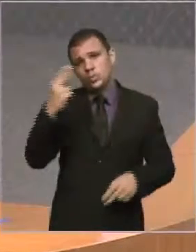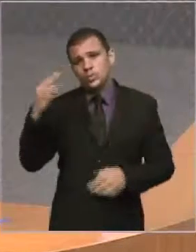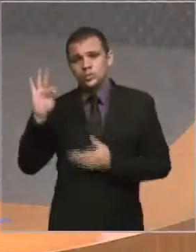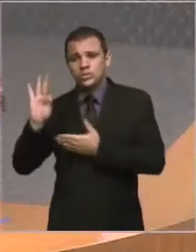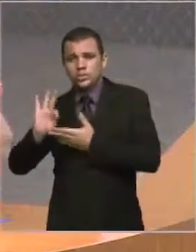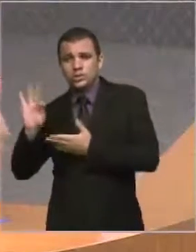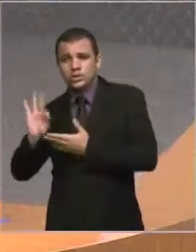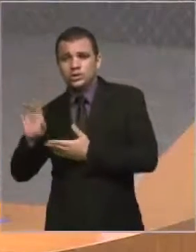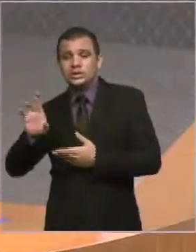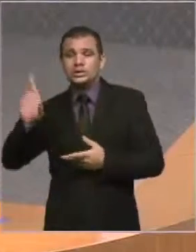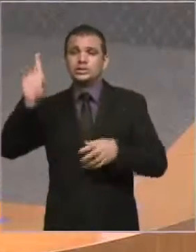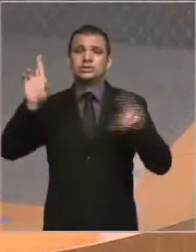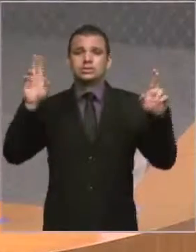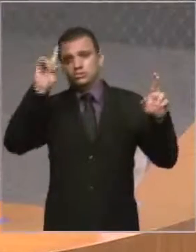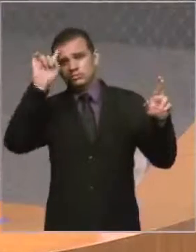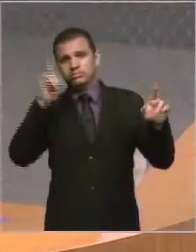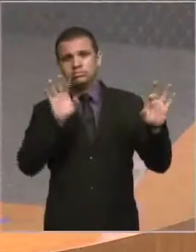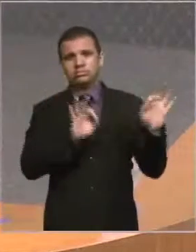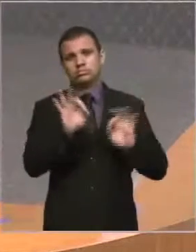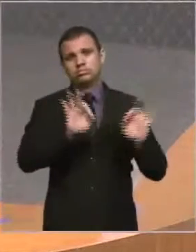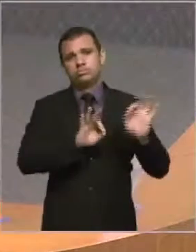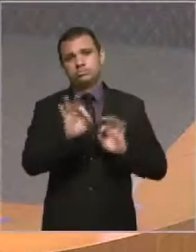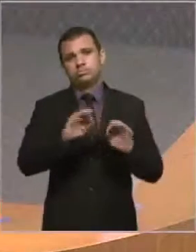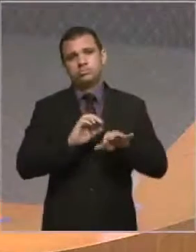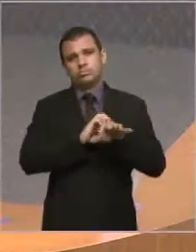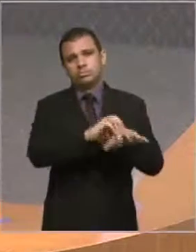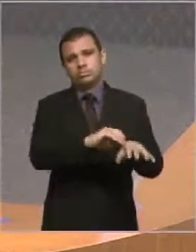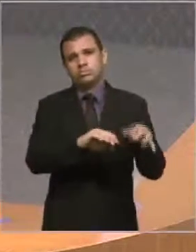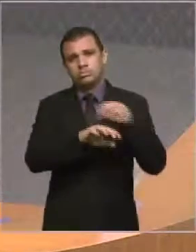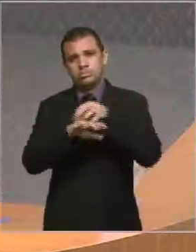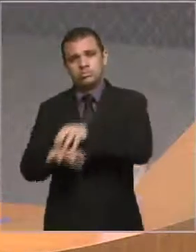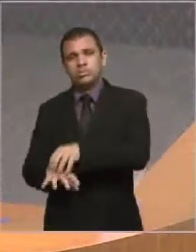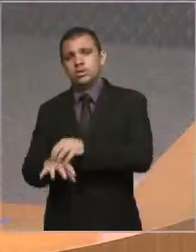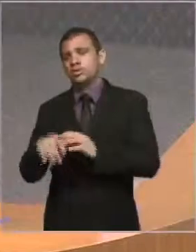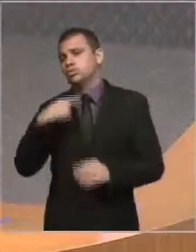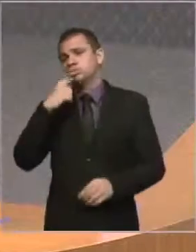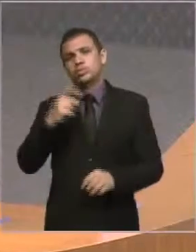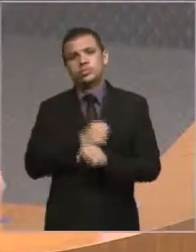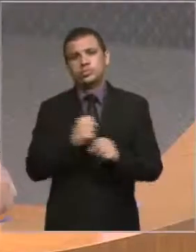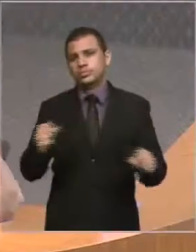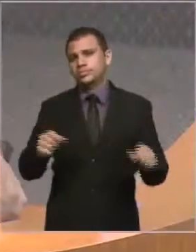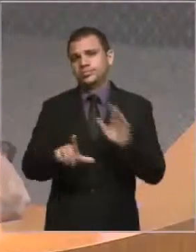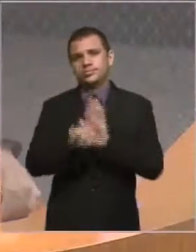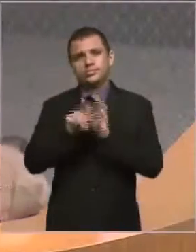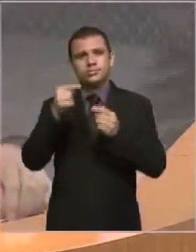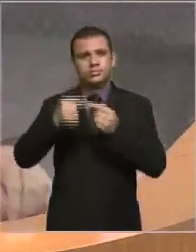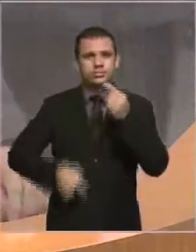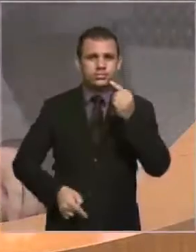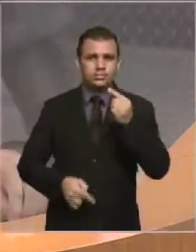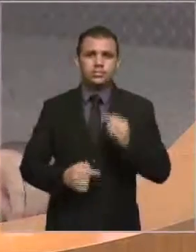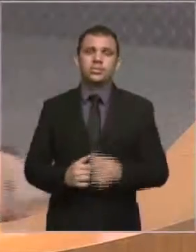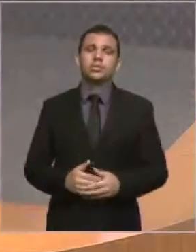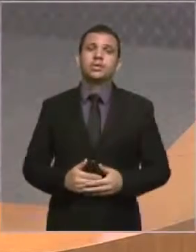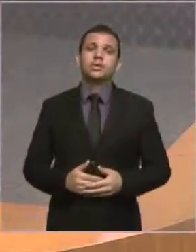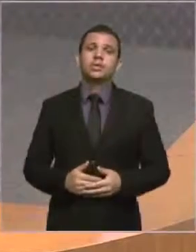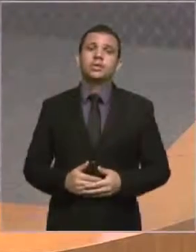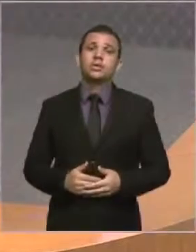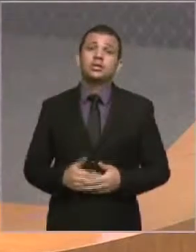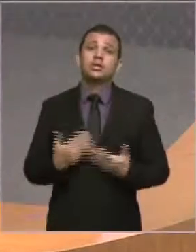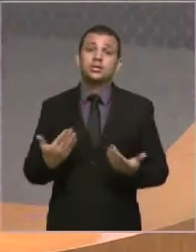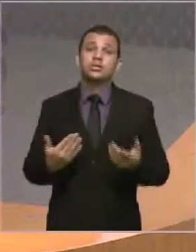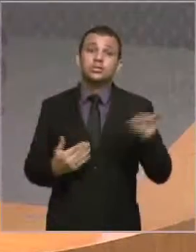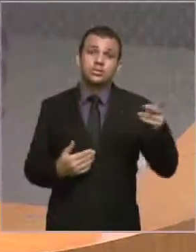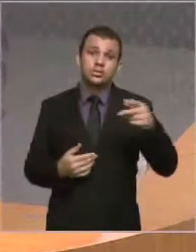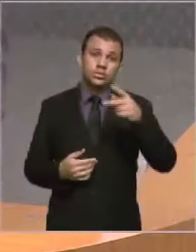entre Timon e Teresina, que são milhares de usuários todo dia. O prefeito Luciano,